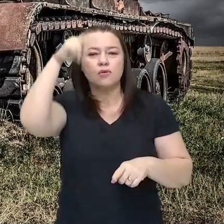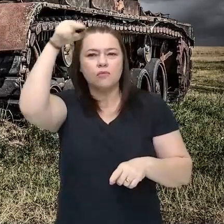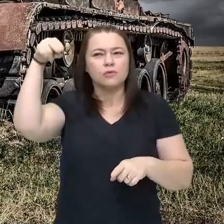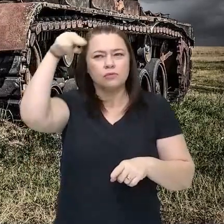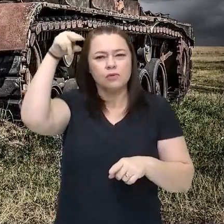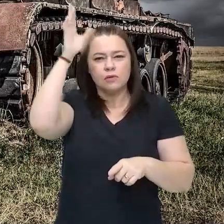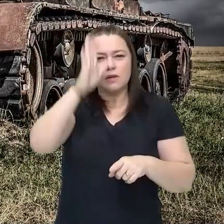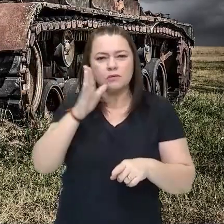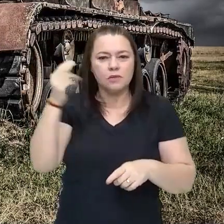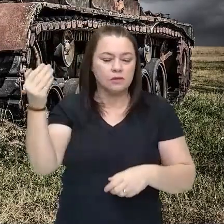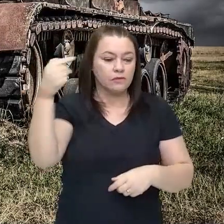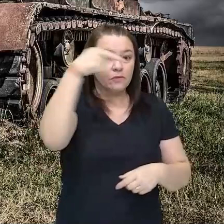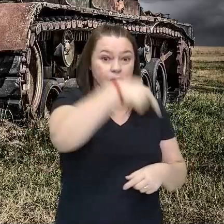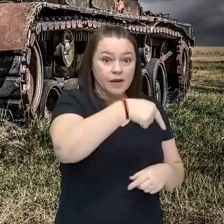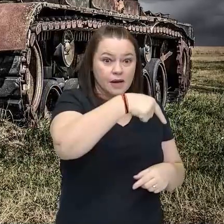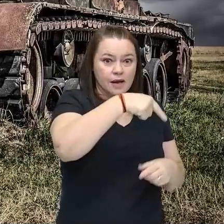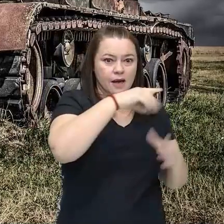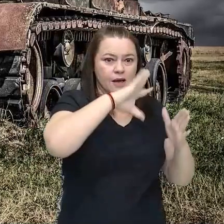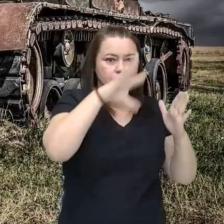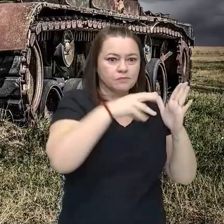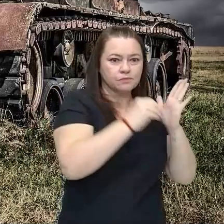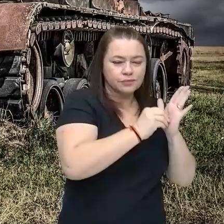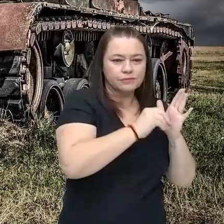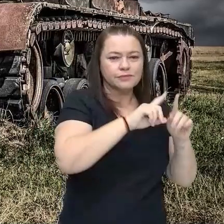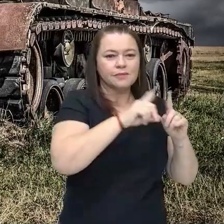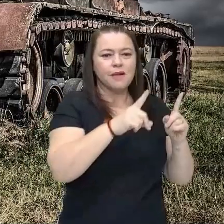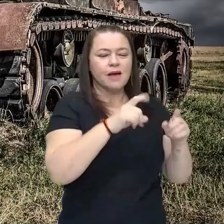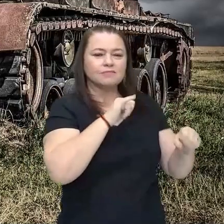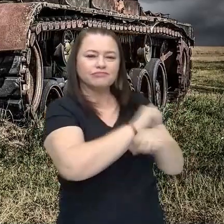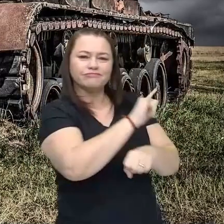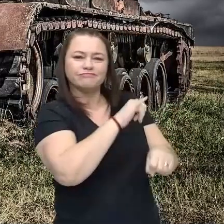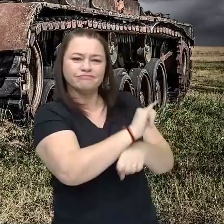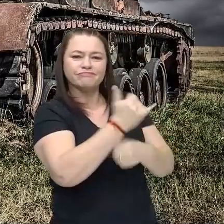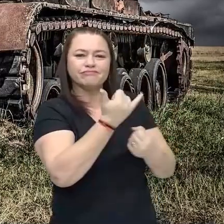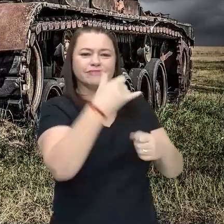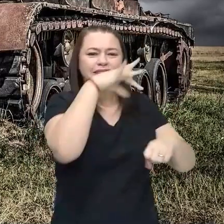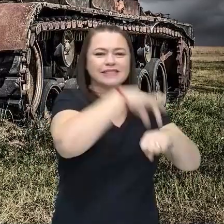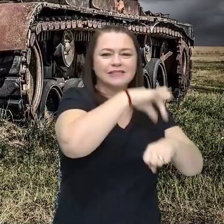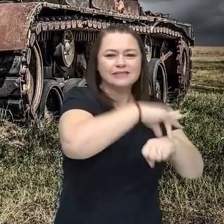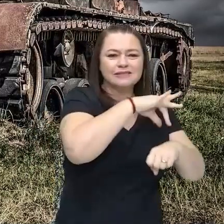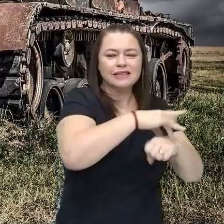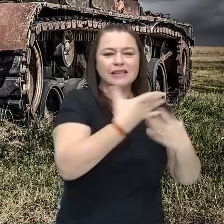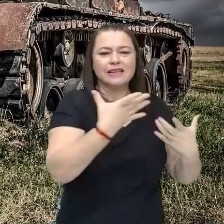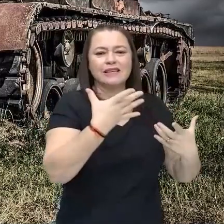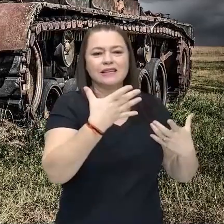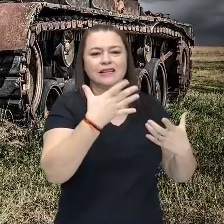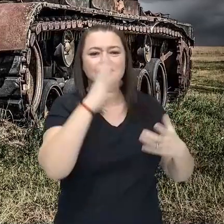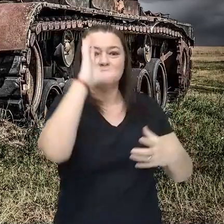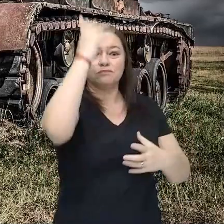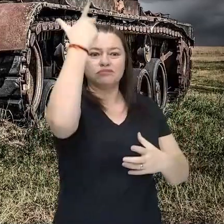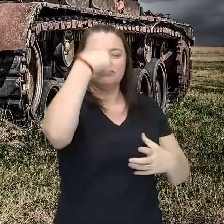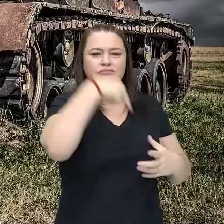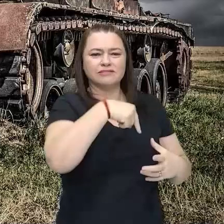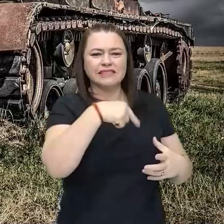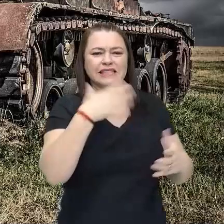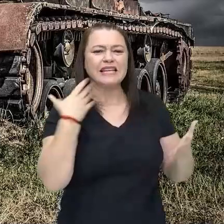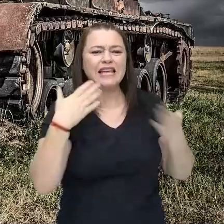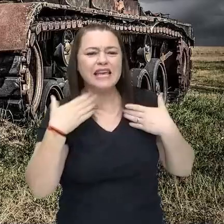vida melhor e de repente eles eram enganados, sofriam, passavam por doenças, o clima não era tão